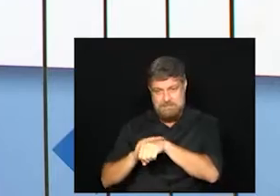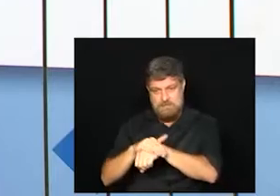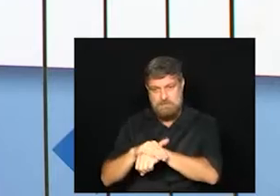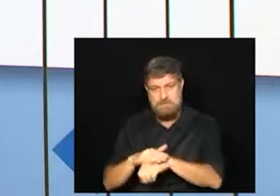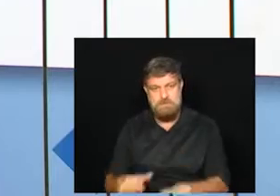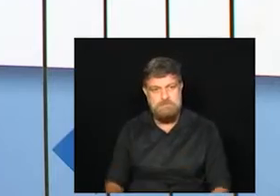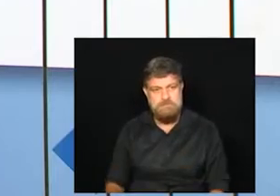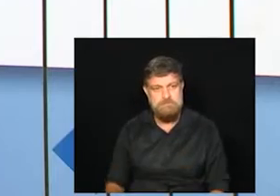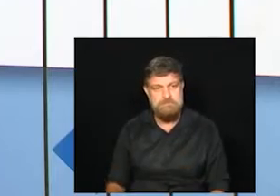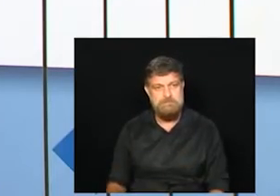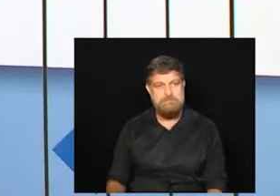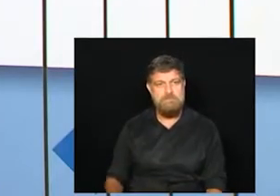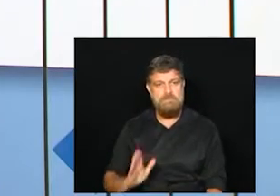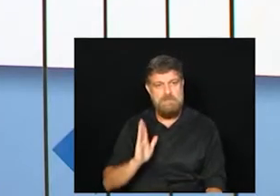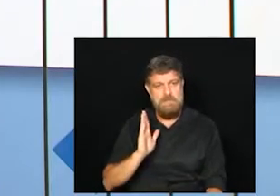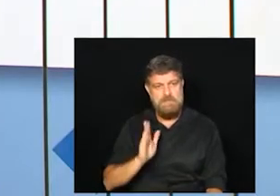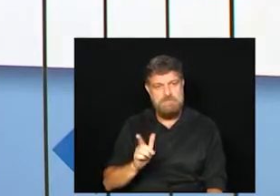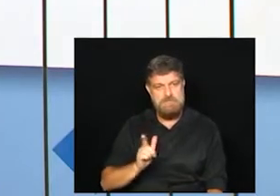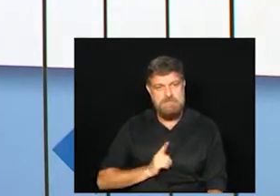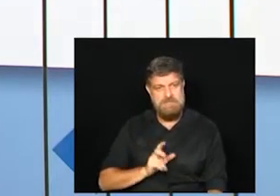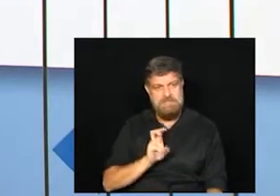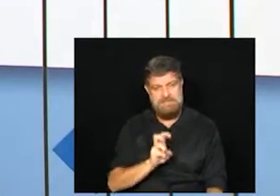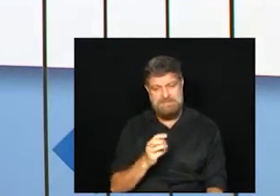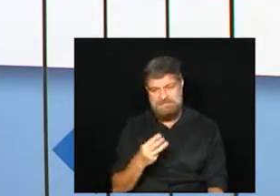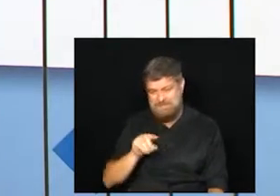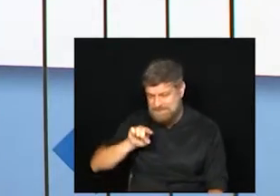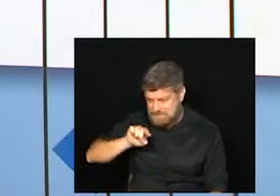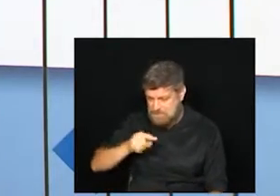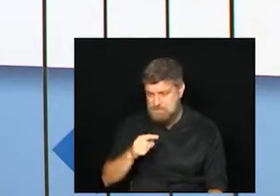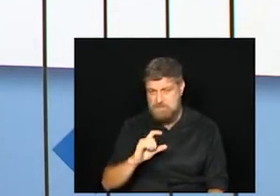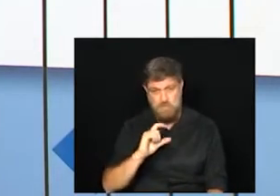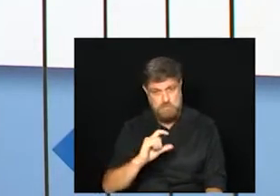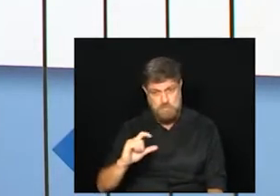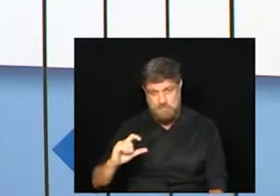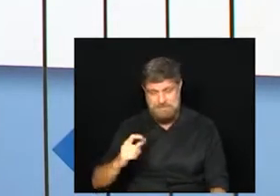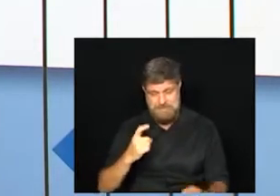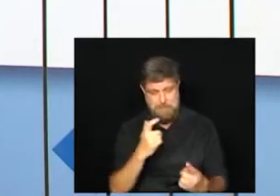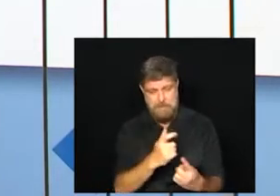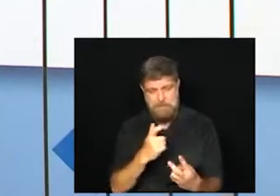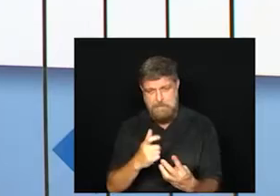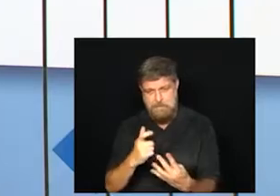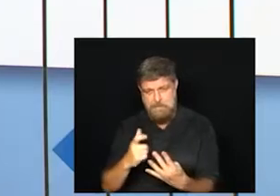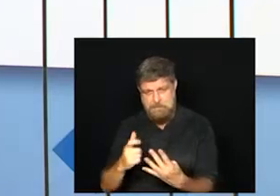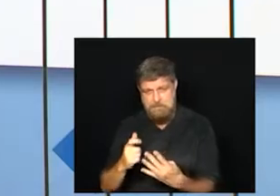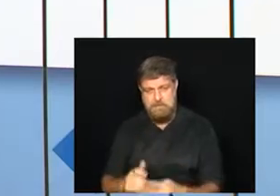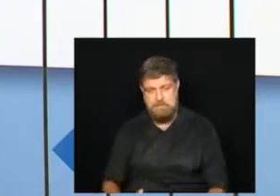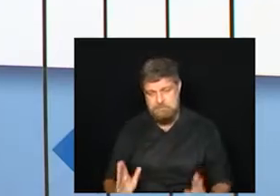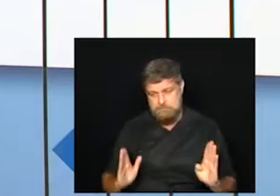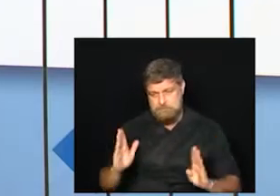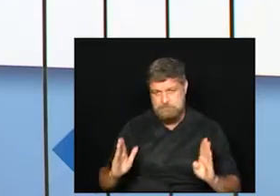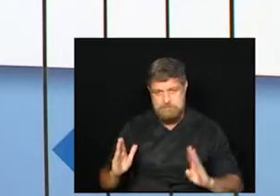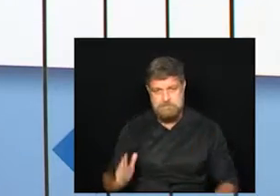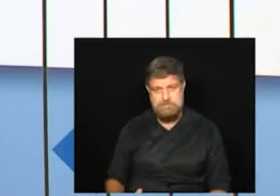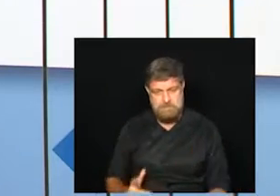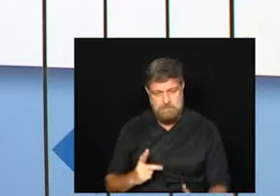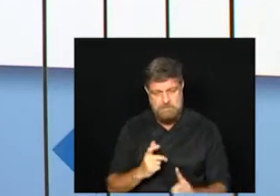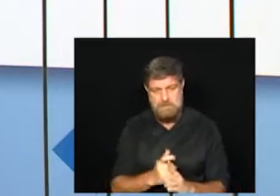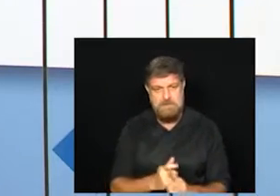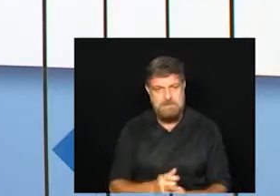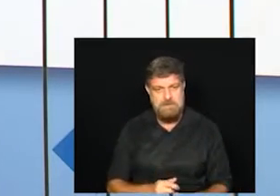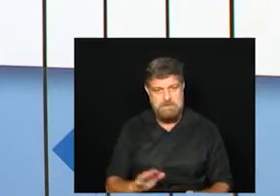noite, as destinadas 53 mil doses nesta fase da vacinação estavam já com